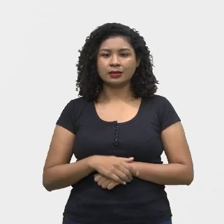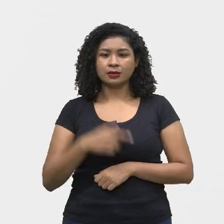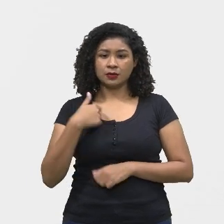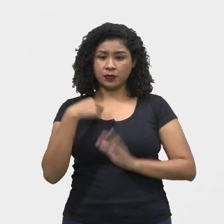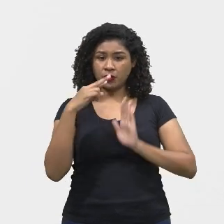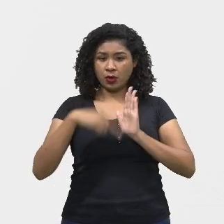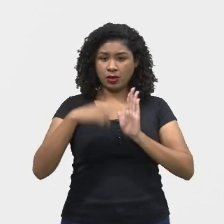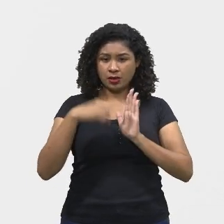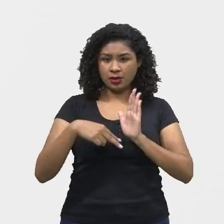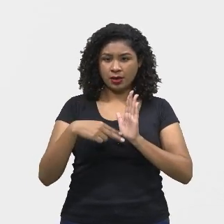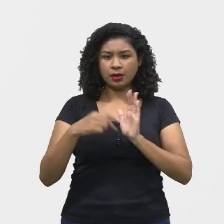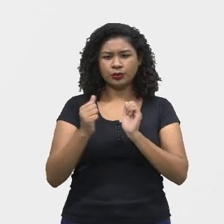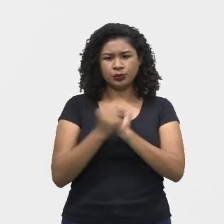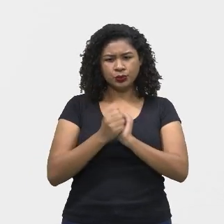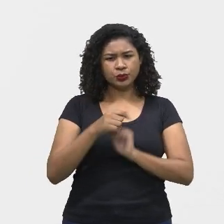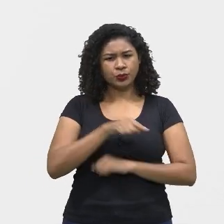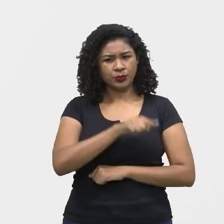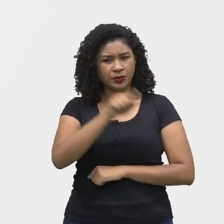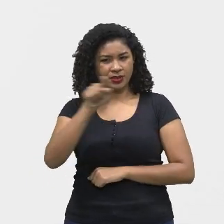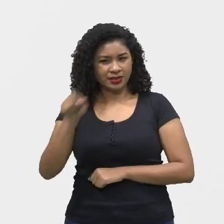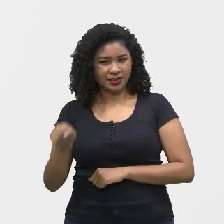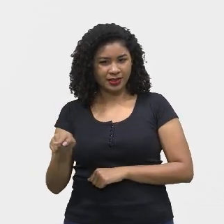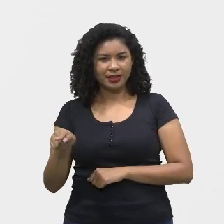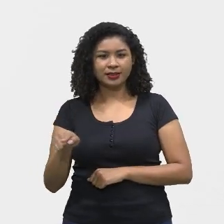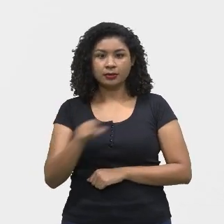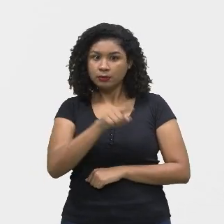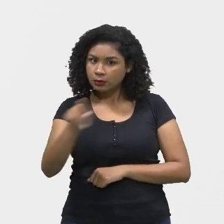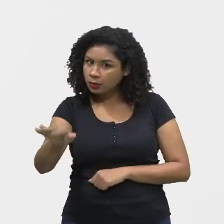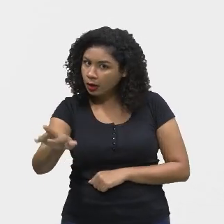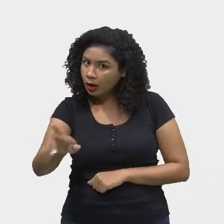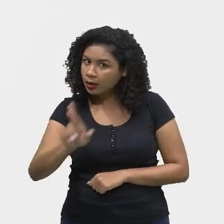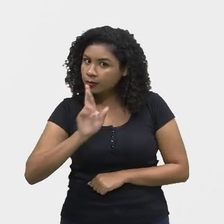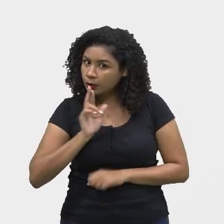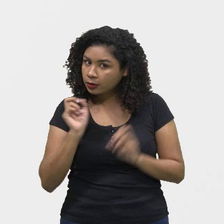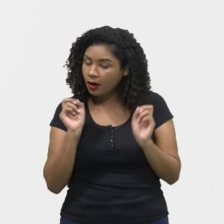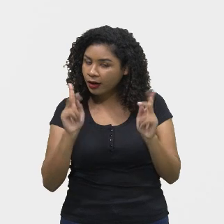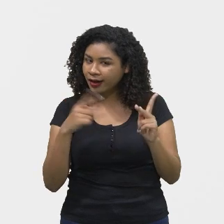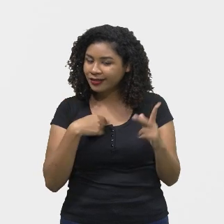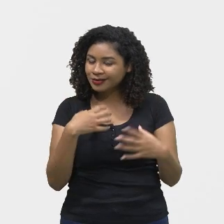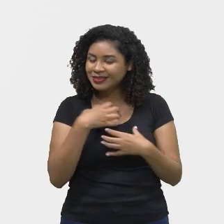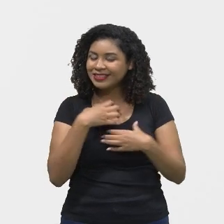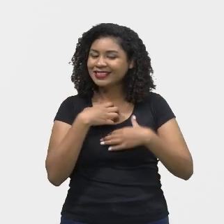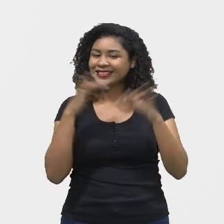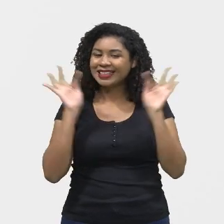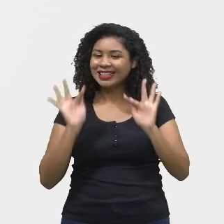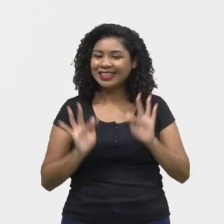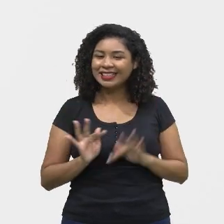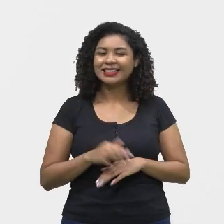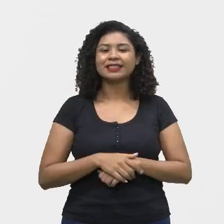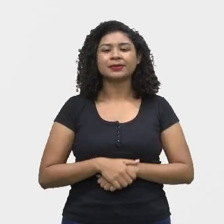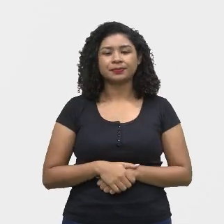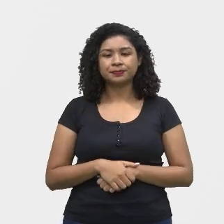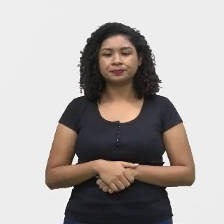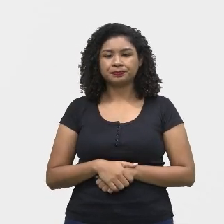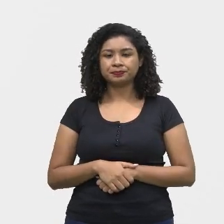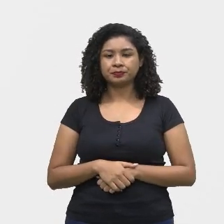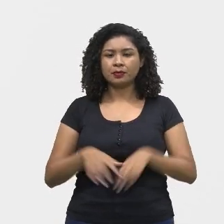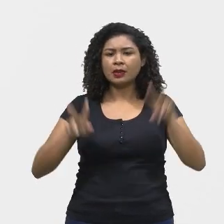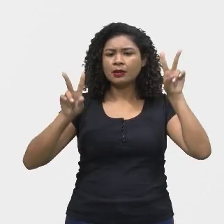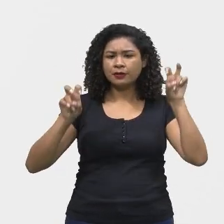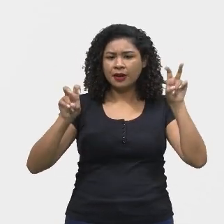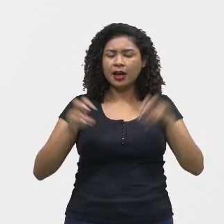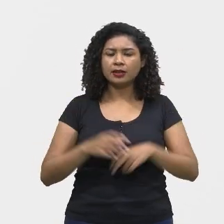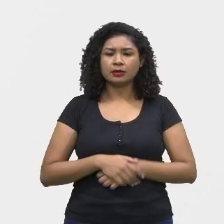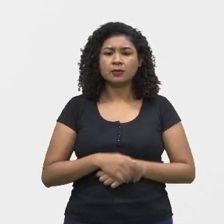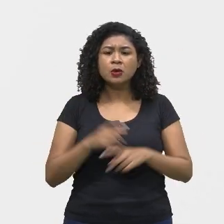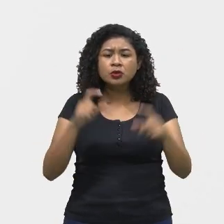vocês e aí você já vai respondendo que eu vou ficar muito feliz. No enunciado, perdi meus óculos aqui. Gente, é